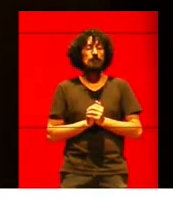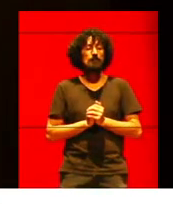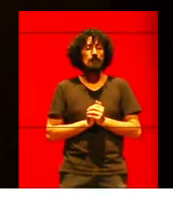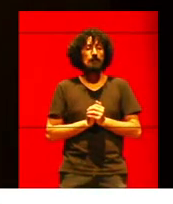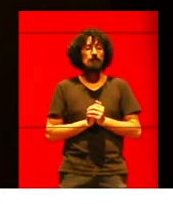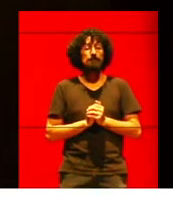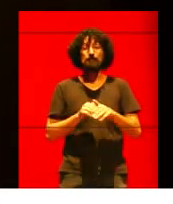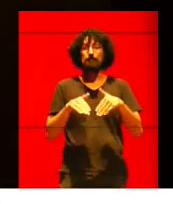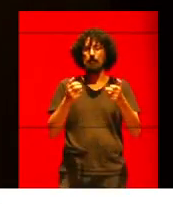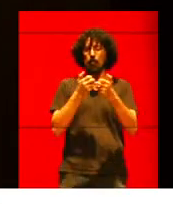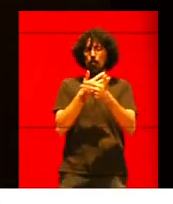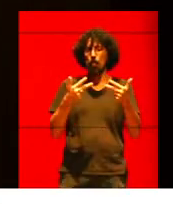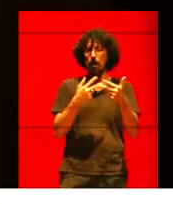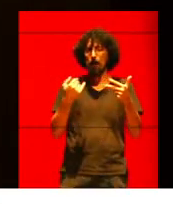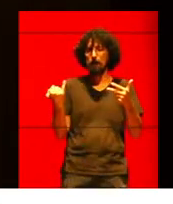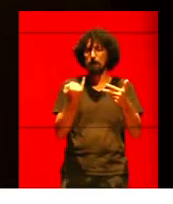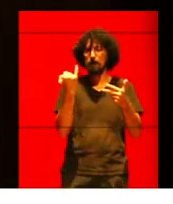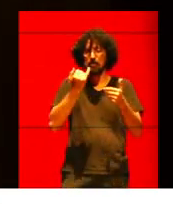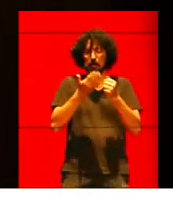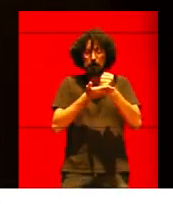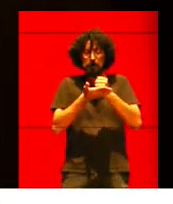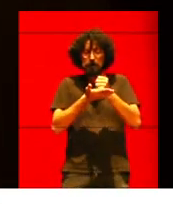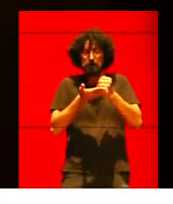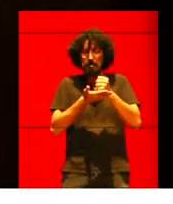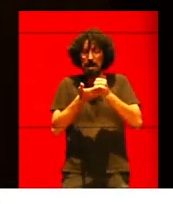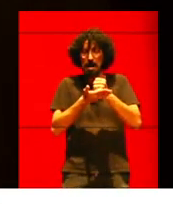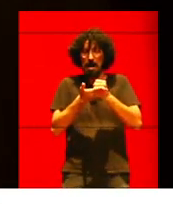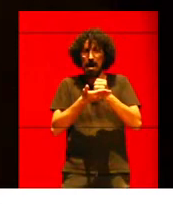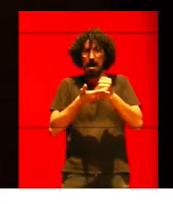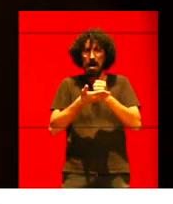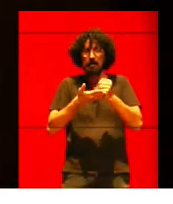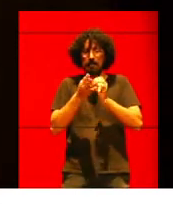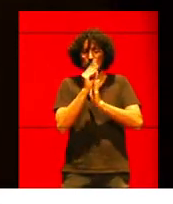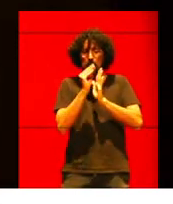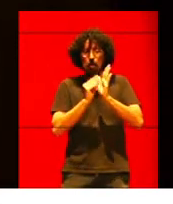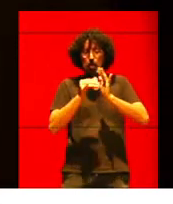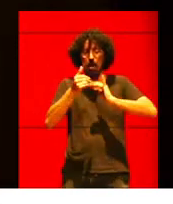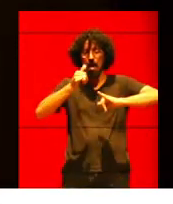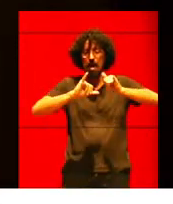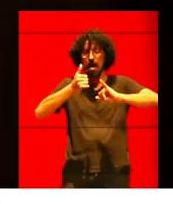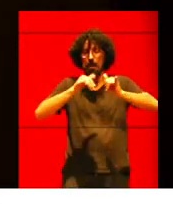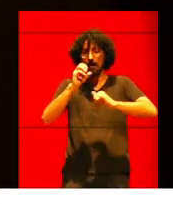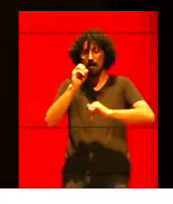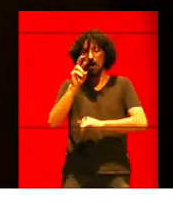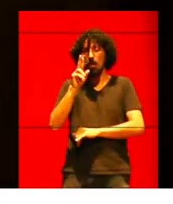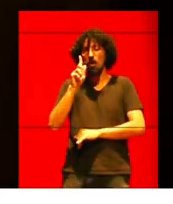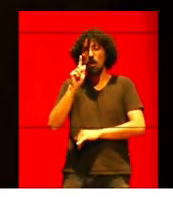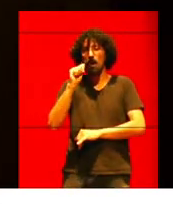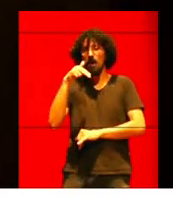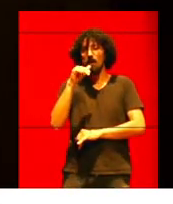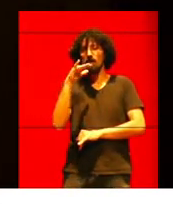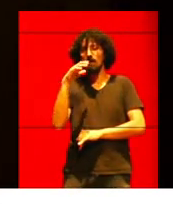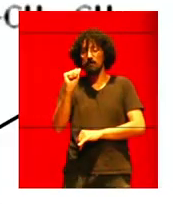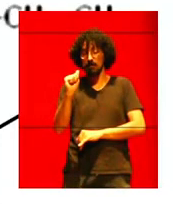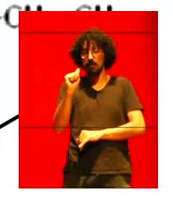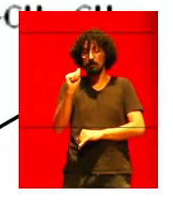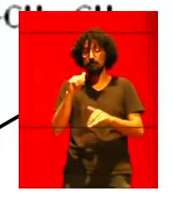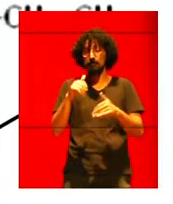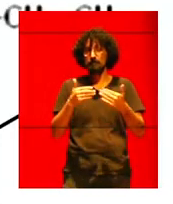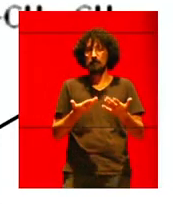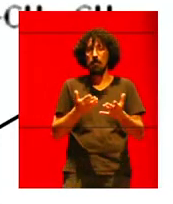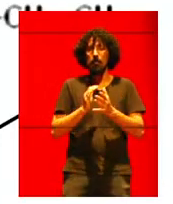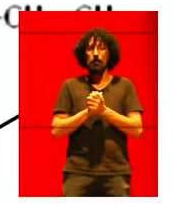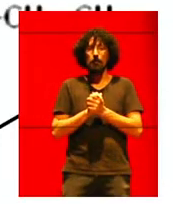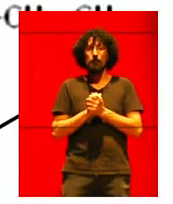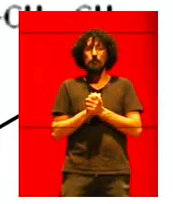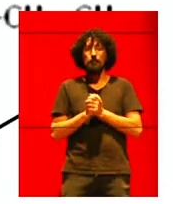Coisas importantes e básicas de química orgânica e que pode aparecer aí para vocês. A questão